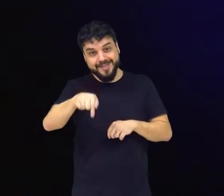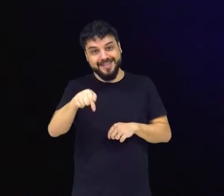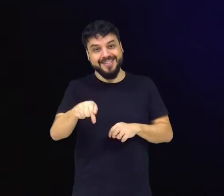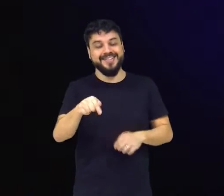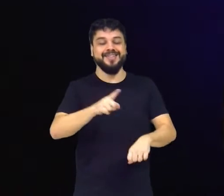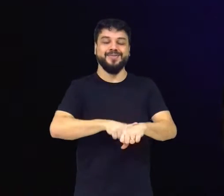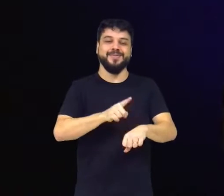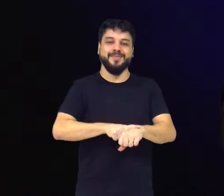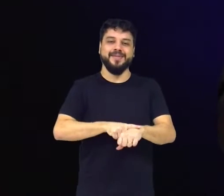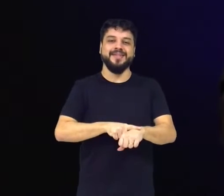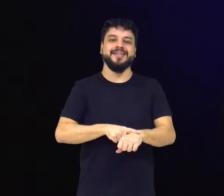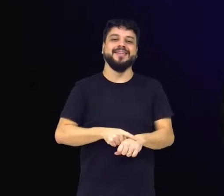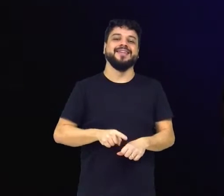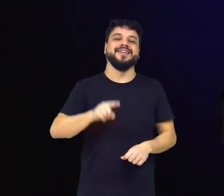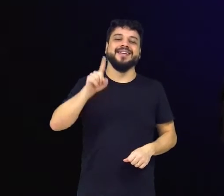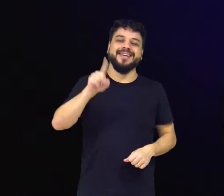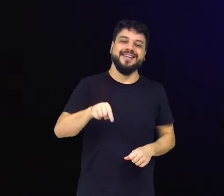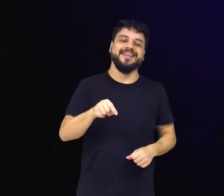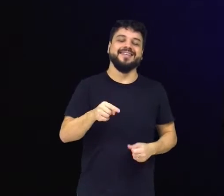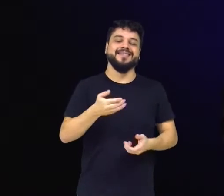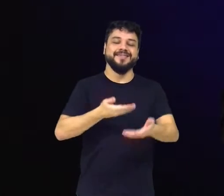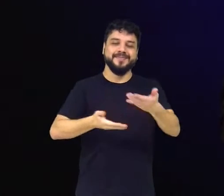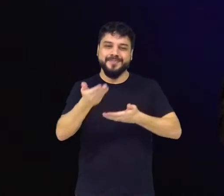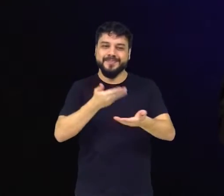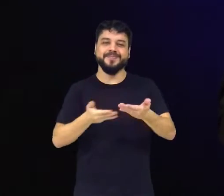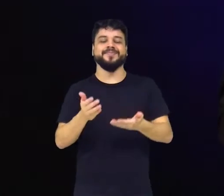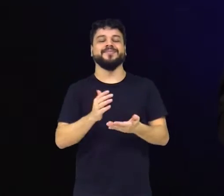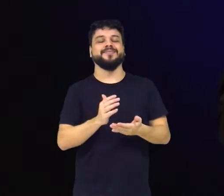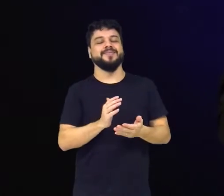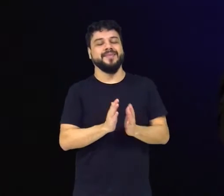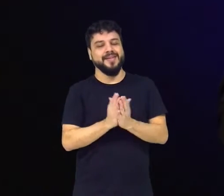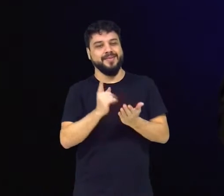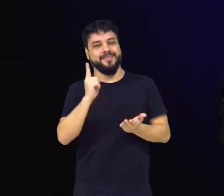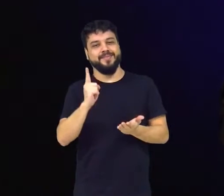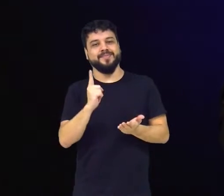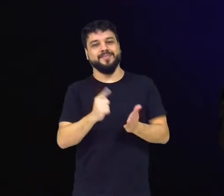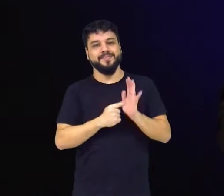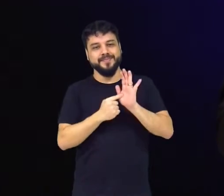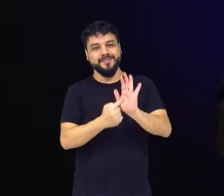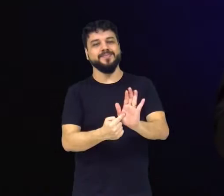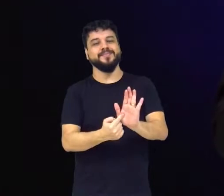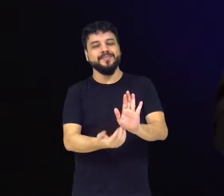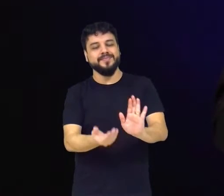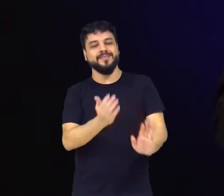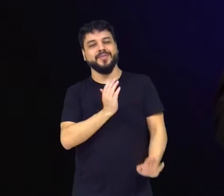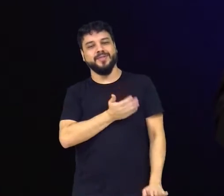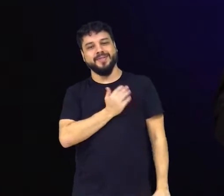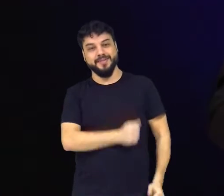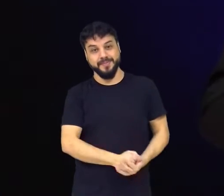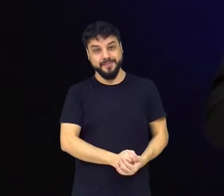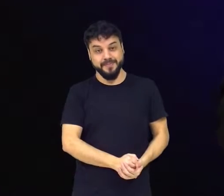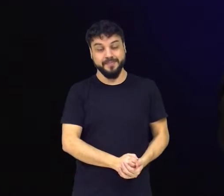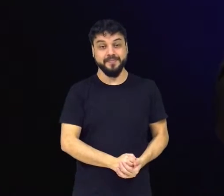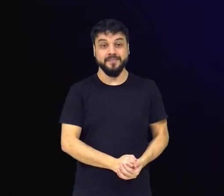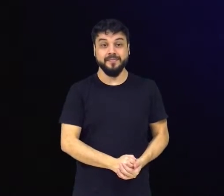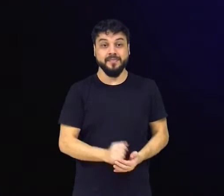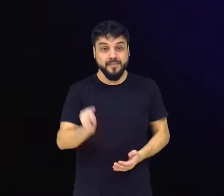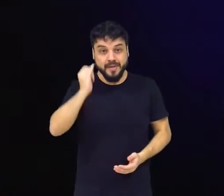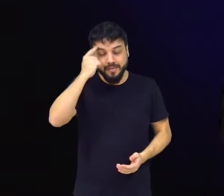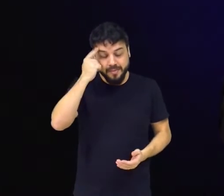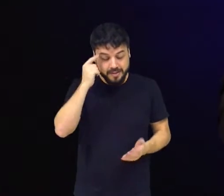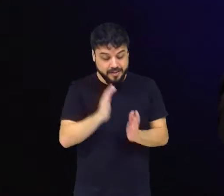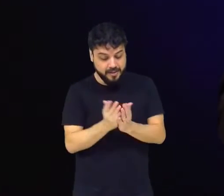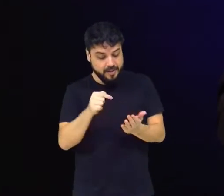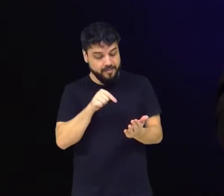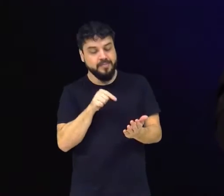momento, compartilhar a Palavra de Deus no nosso coração. E é importante pensarmos sobre o que ela diz para nós, as